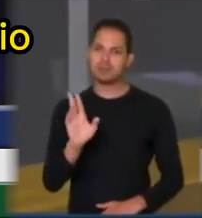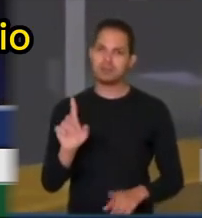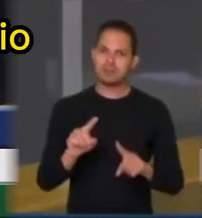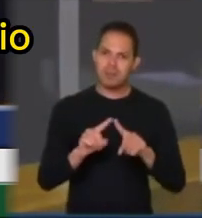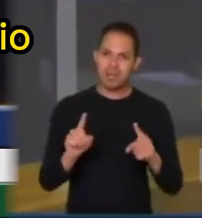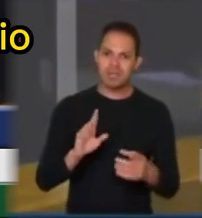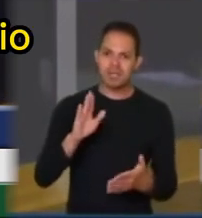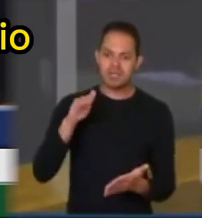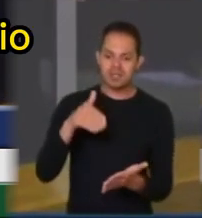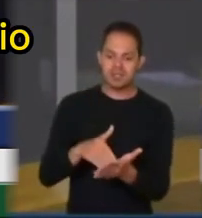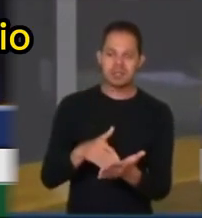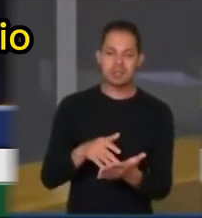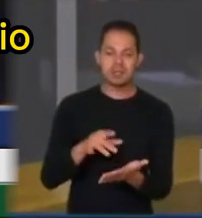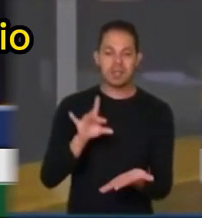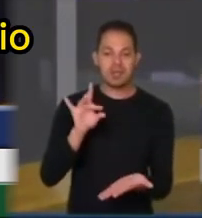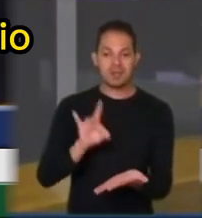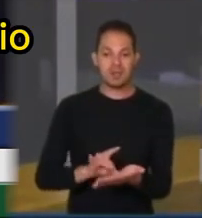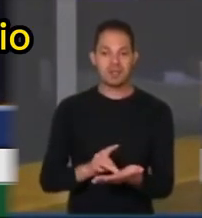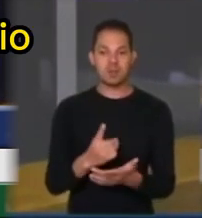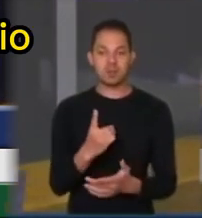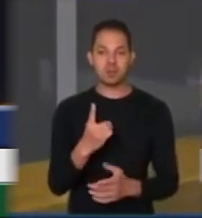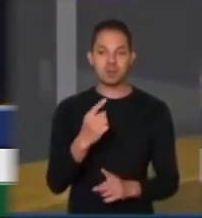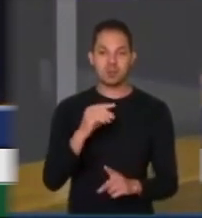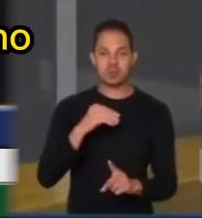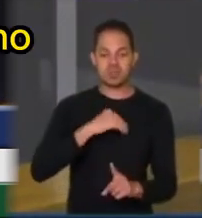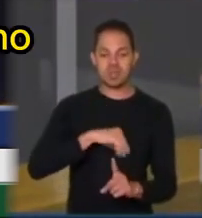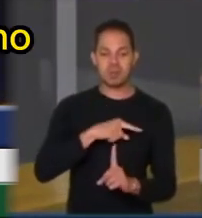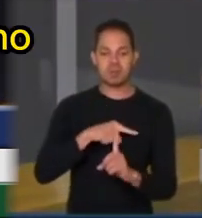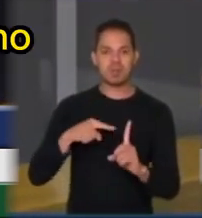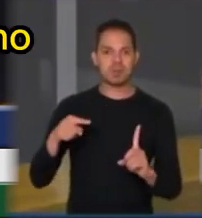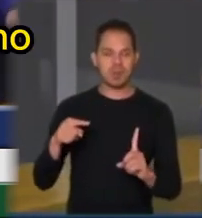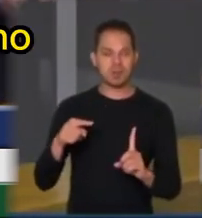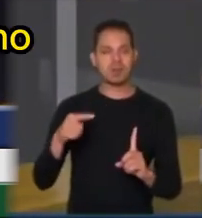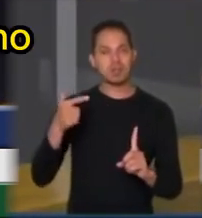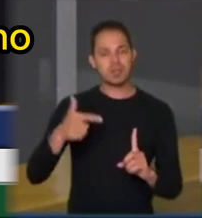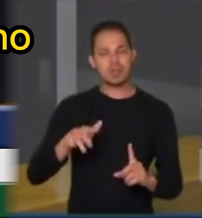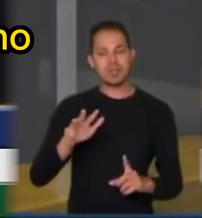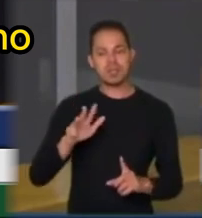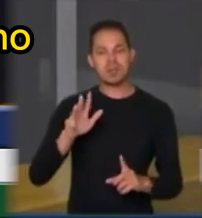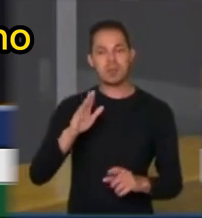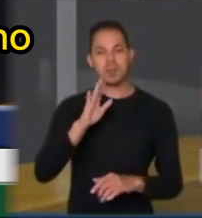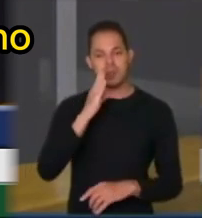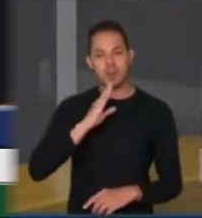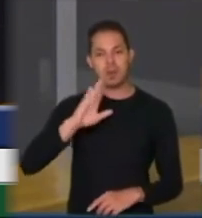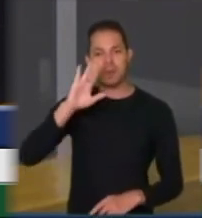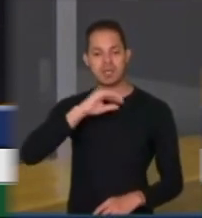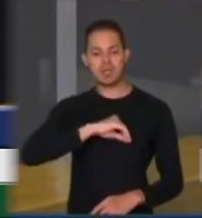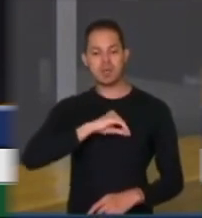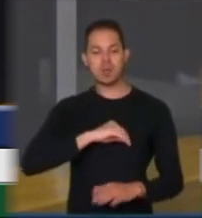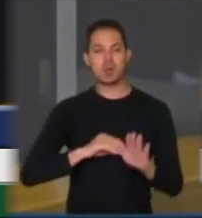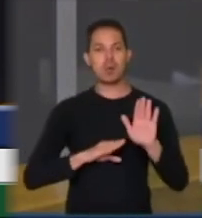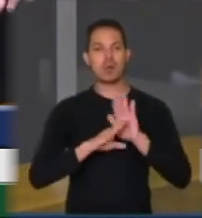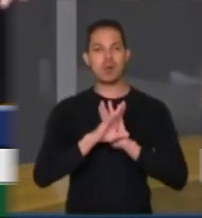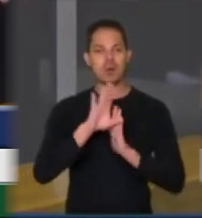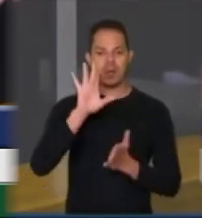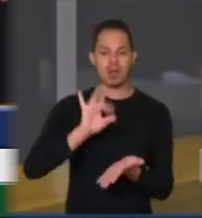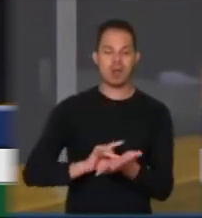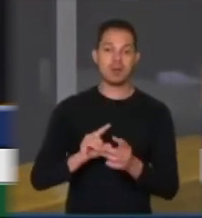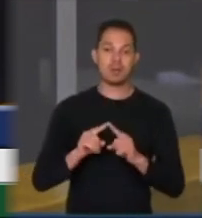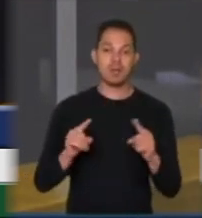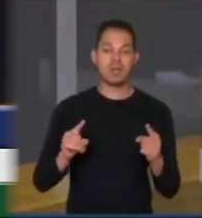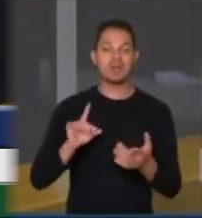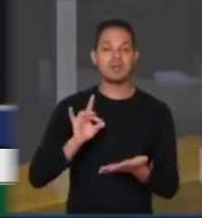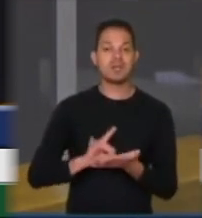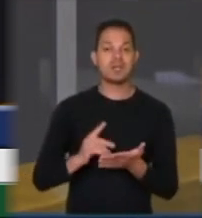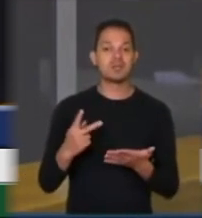só quem ganha até um salário mínimo e meio. Prometeu um aumento real do salário mínimo. E veja só,